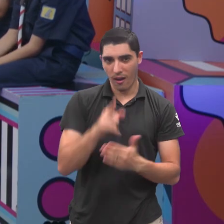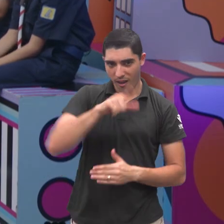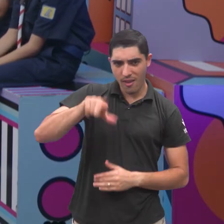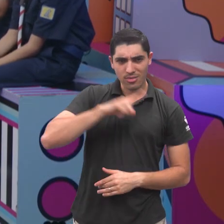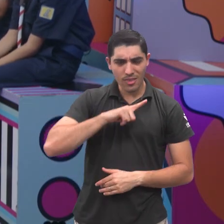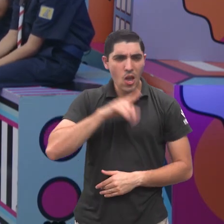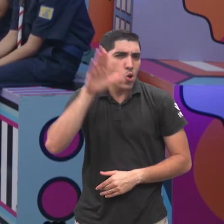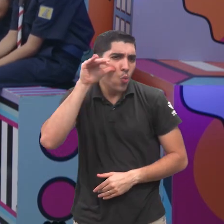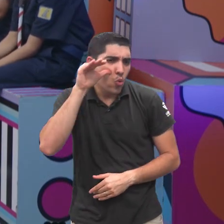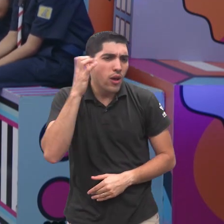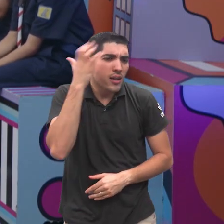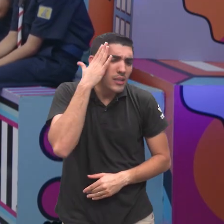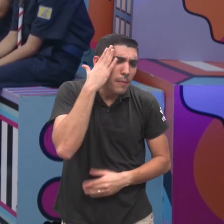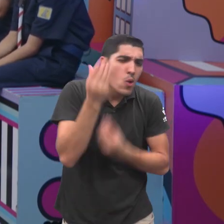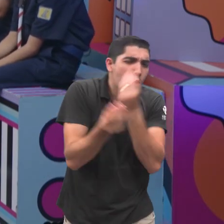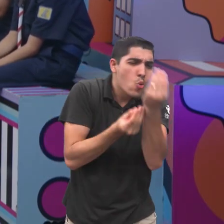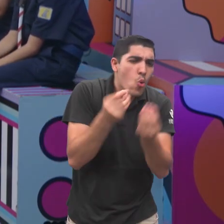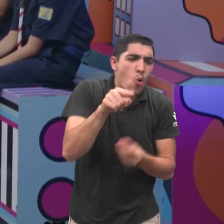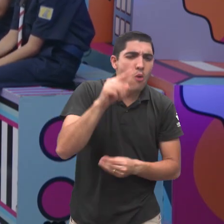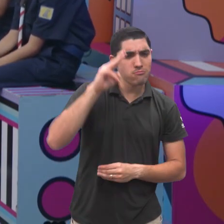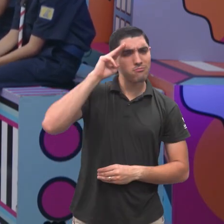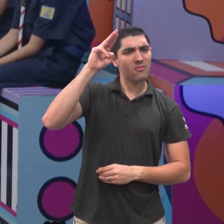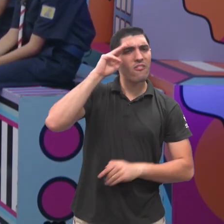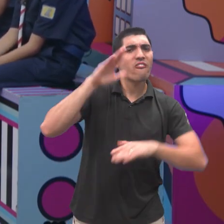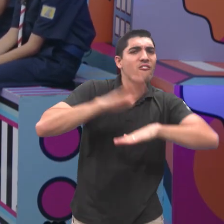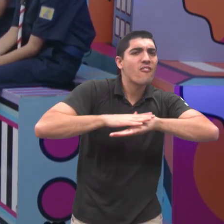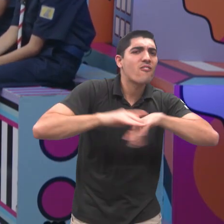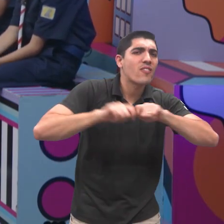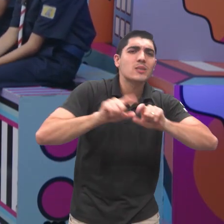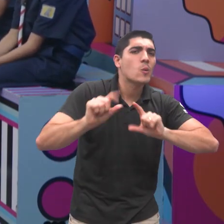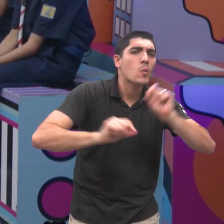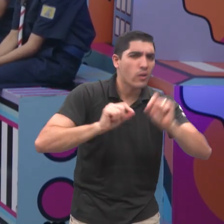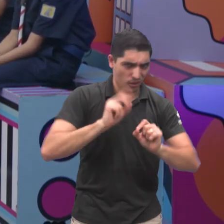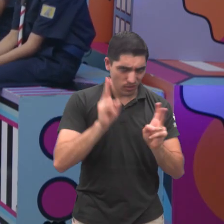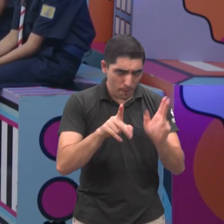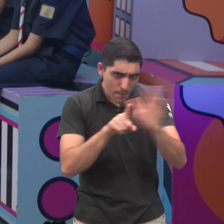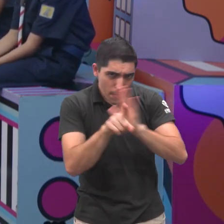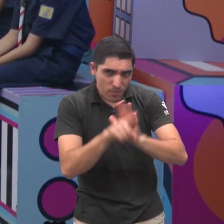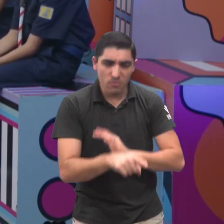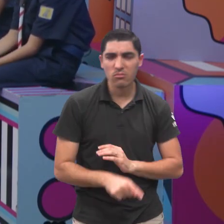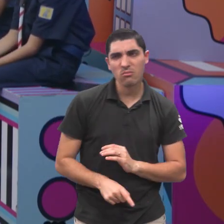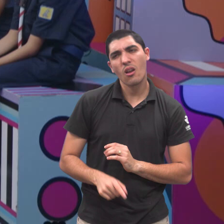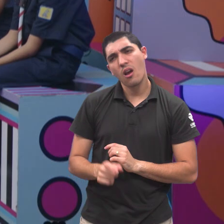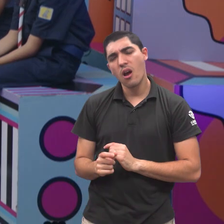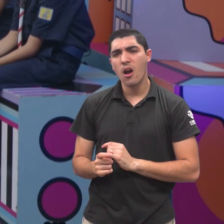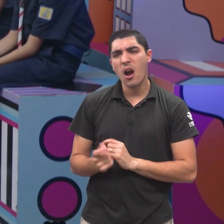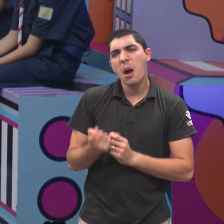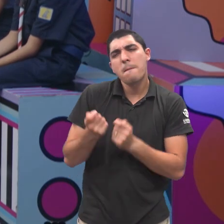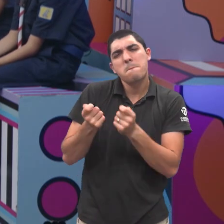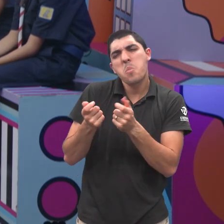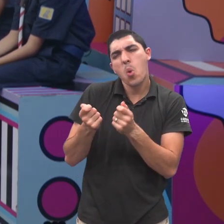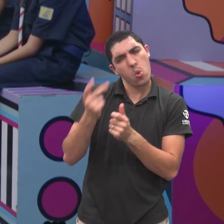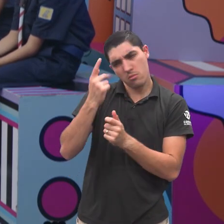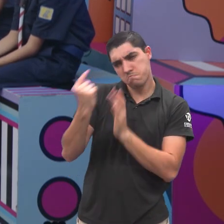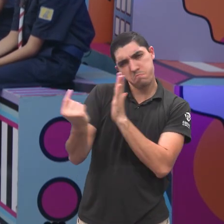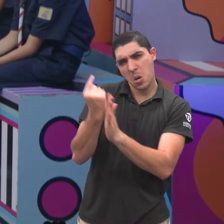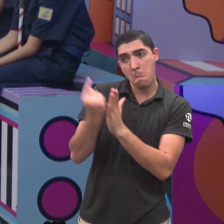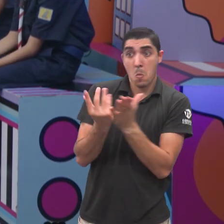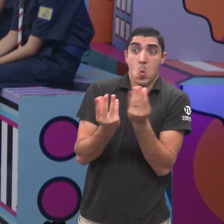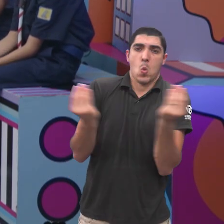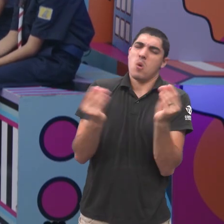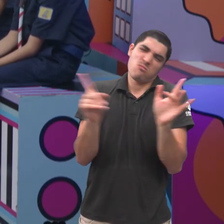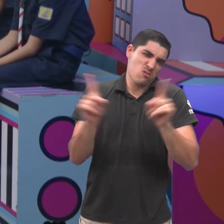aí, querem saber como é que é a rotina de um lobinho, o que vocês fazem? Eles ficam curiosos? Tem poucas pessoas que querem ser comigo, mas não